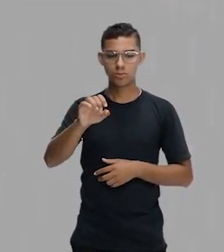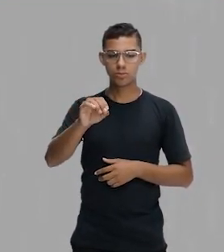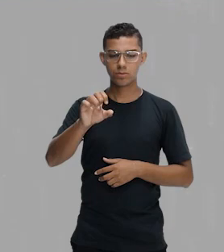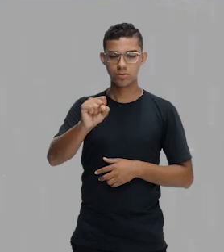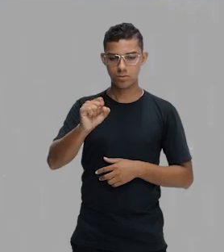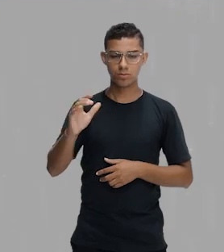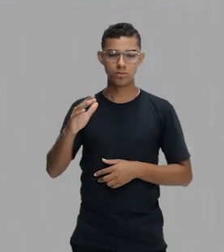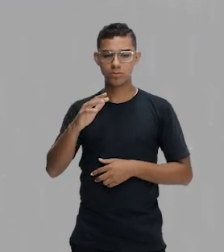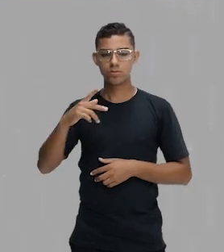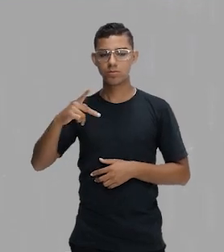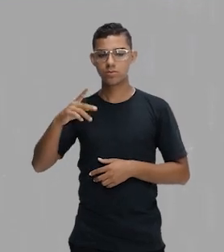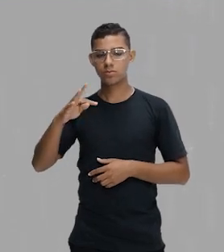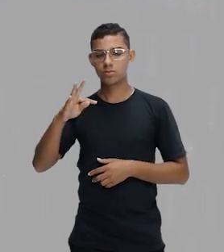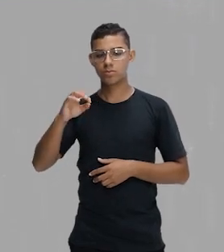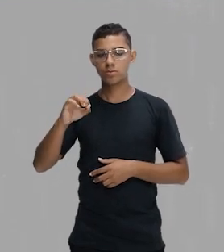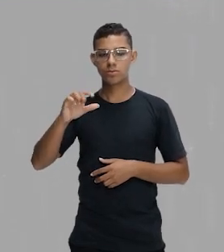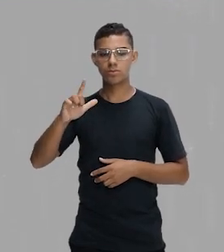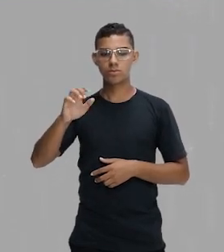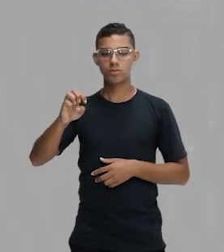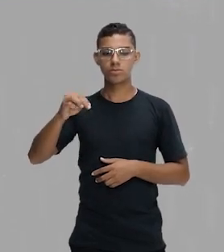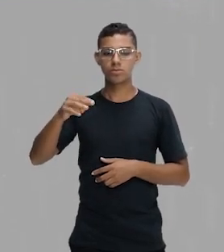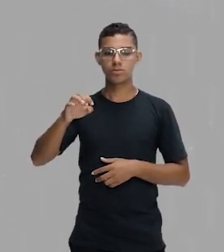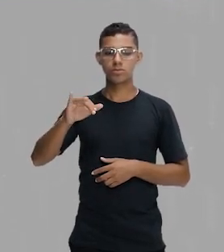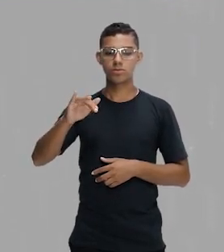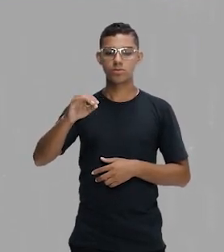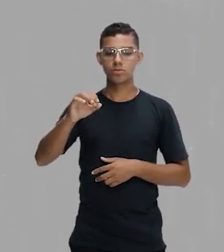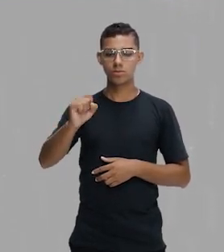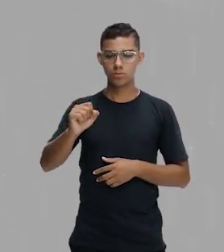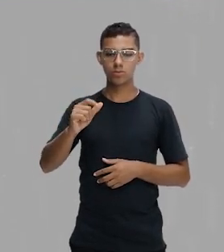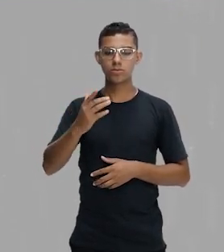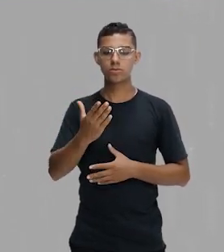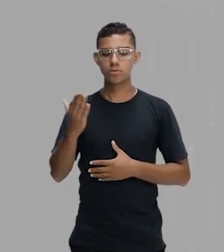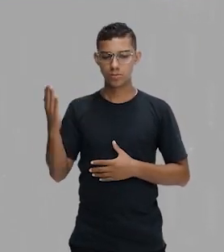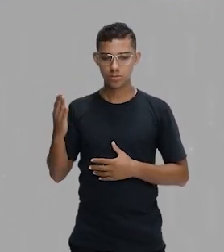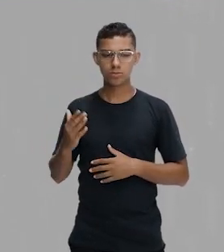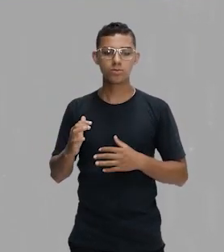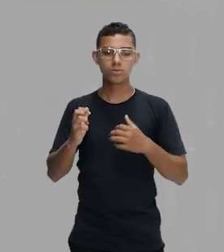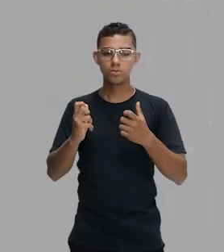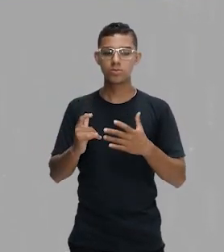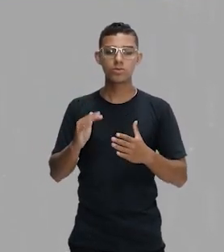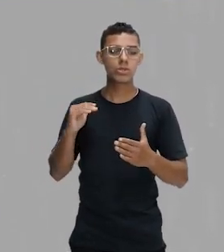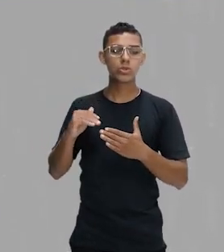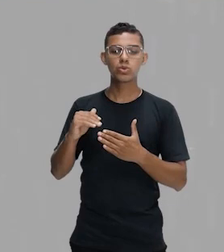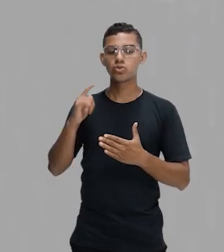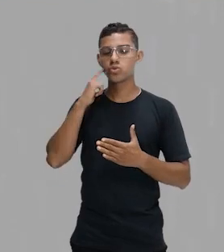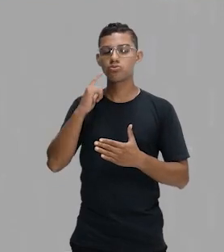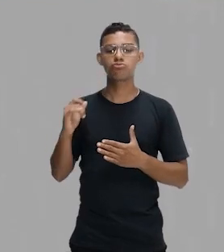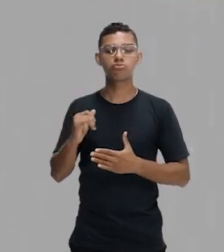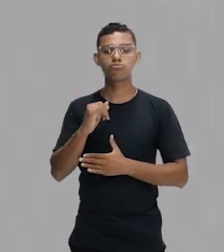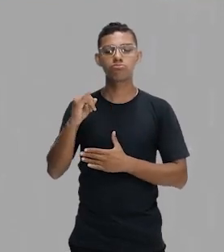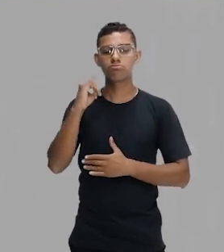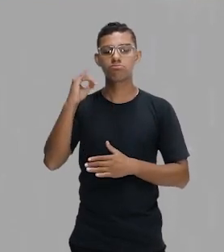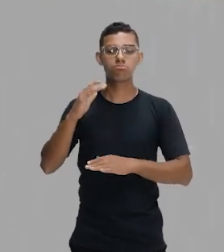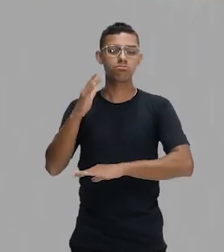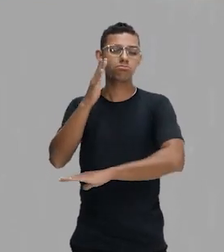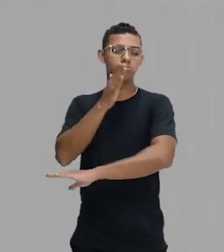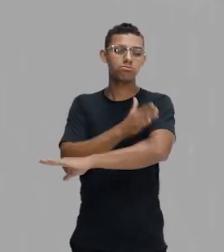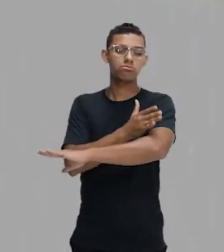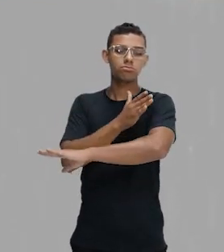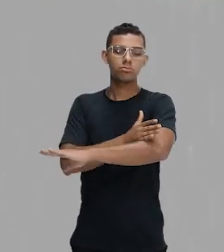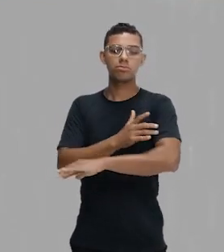Ptolomeus, né, como nós chamamos hoje em dia. Foi o último astrônomo importante da antiguidade,